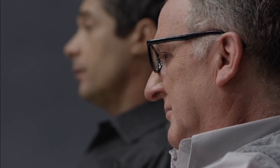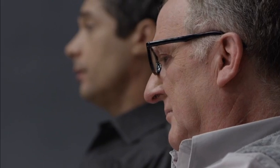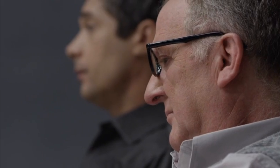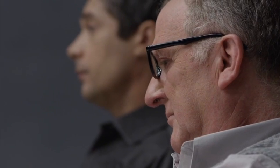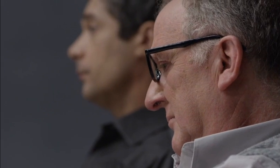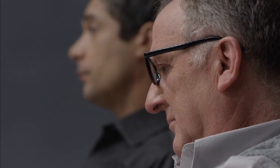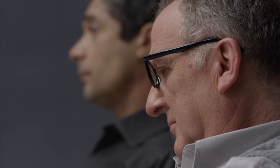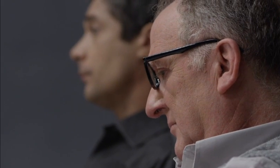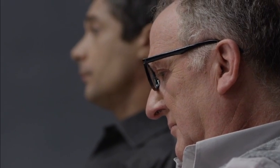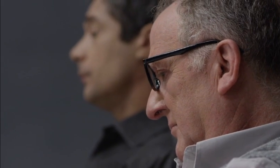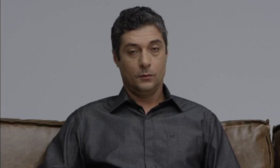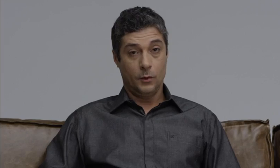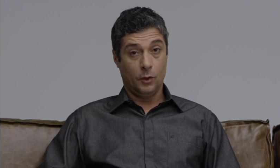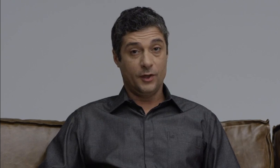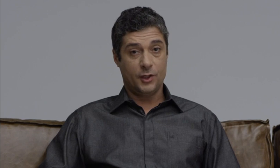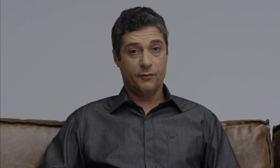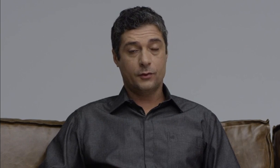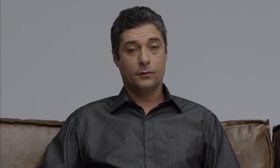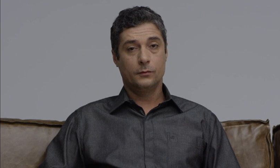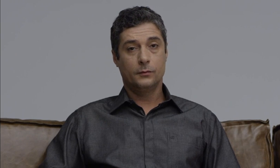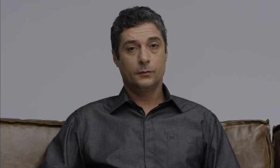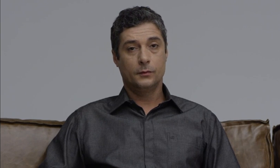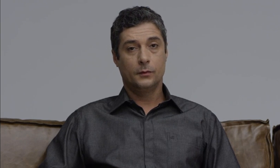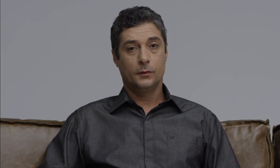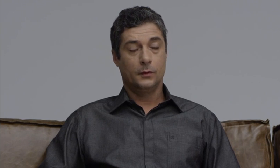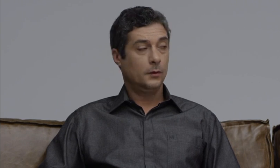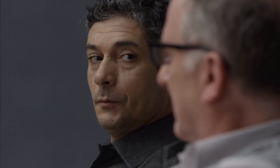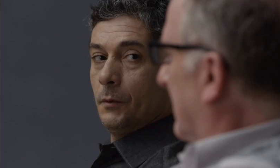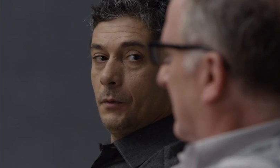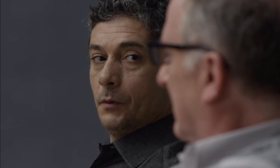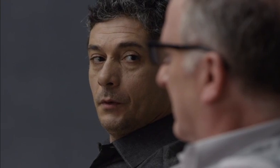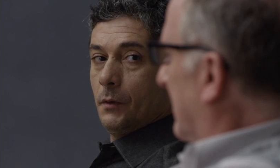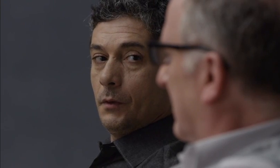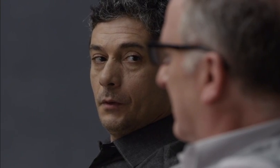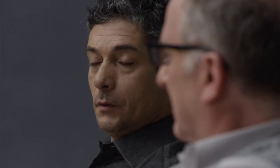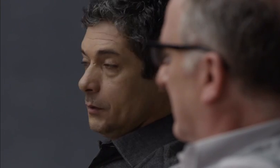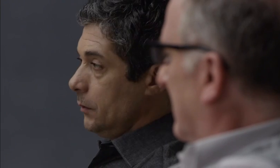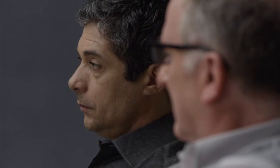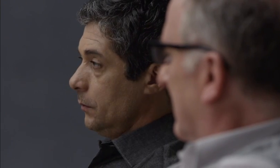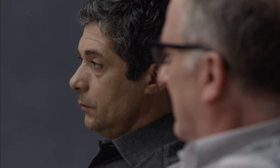Infelizmente. Meu nome é Jefferson.